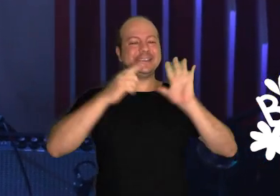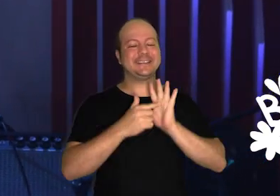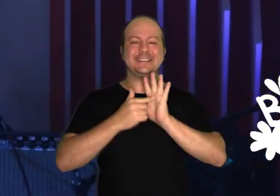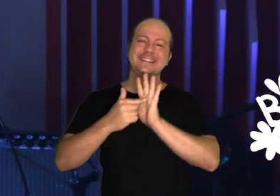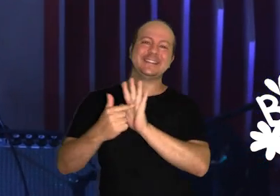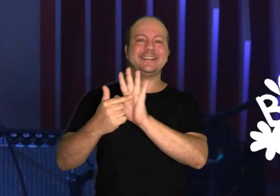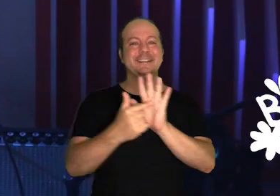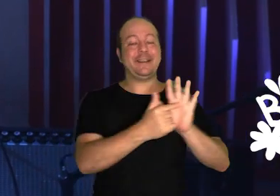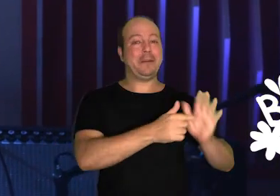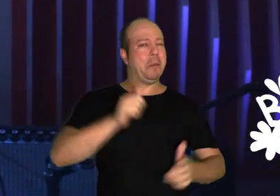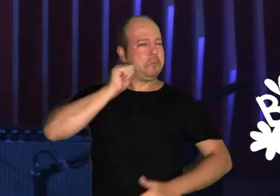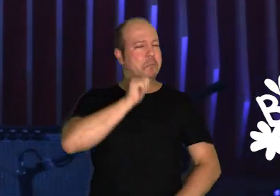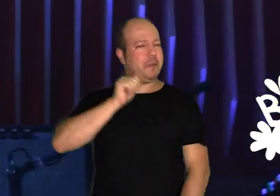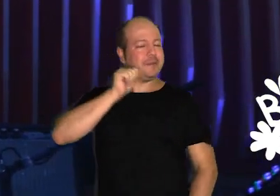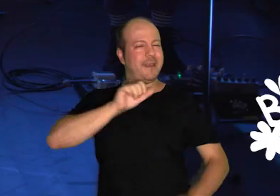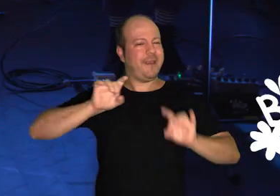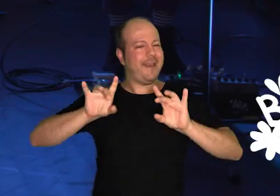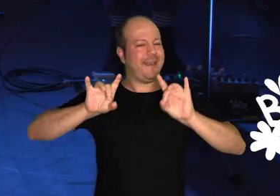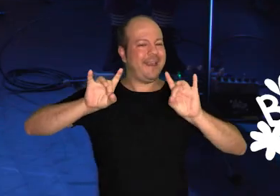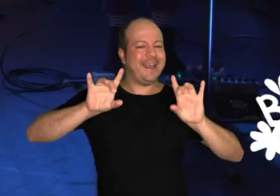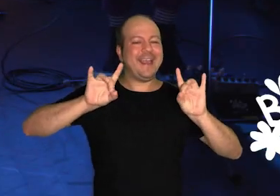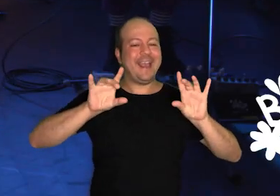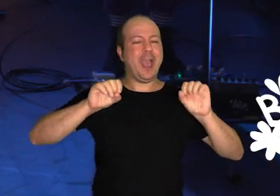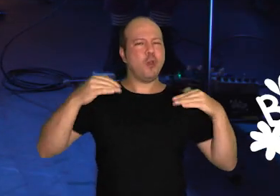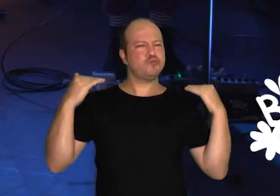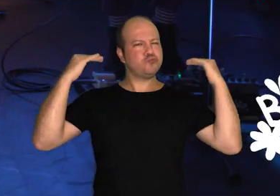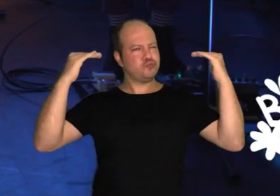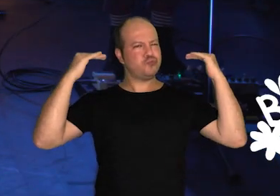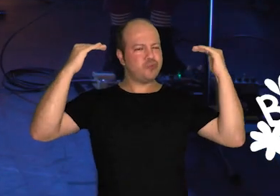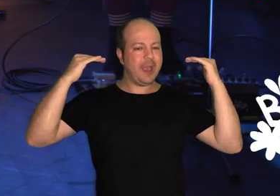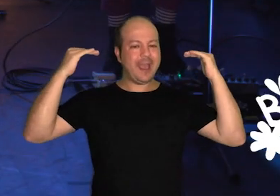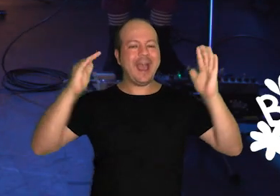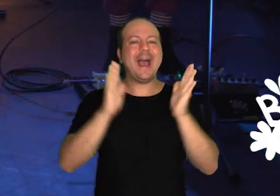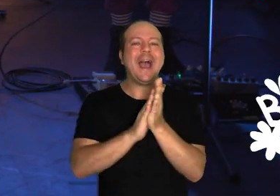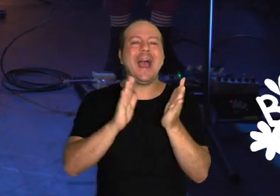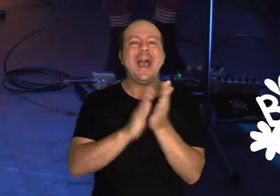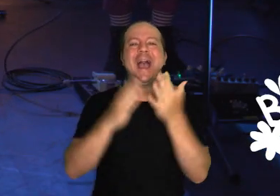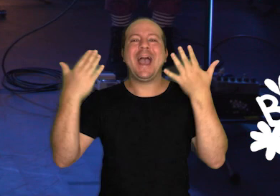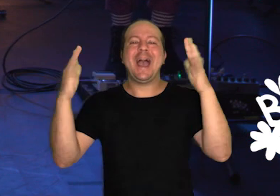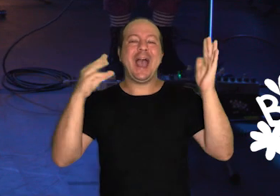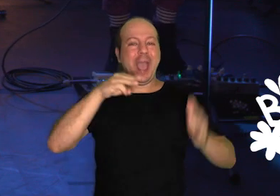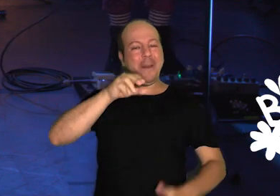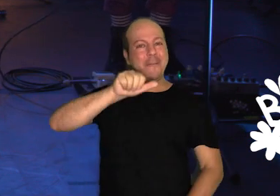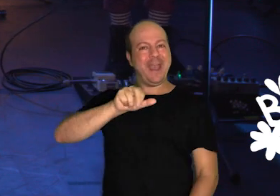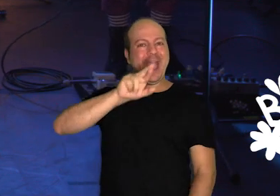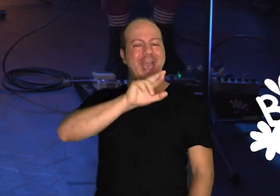apresentar essa menina especial. Isso pimpa, salva de palmas pra